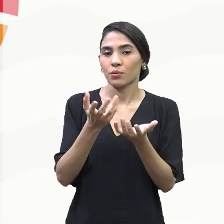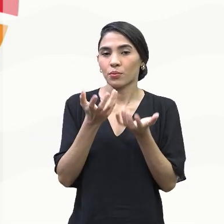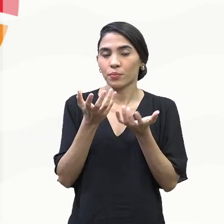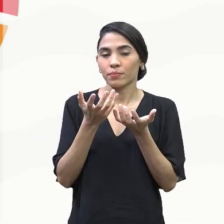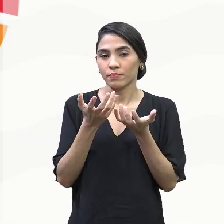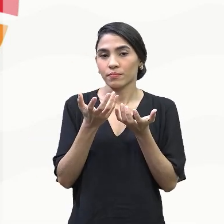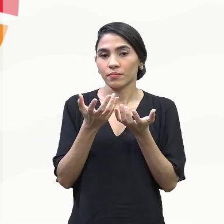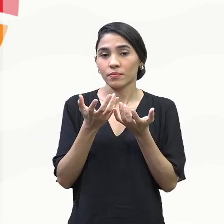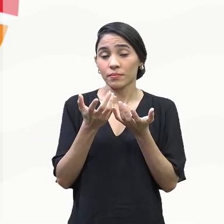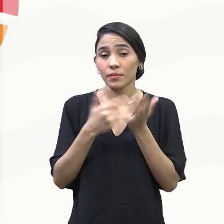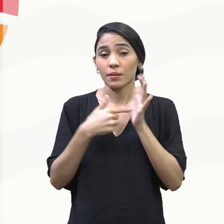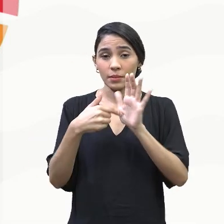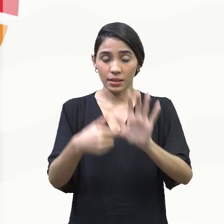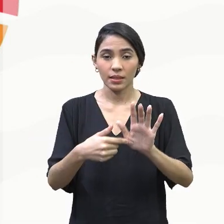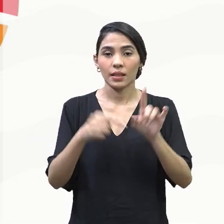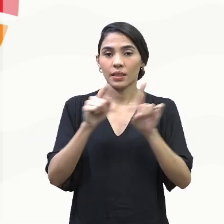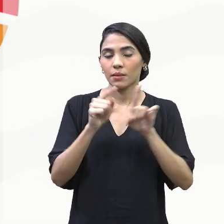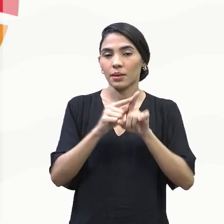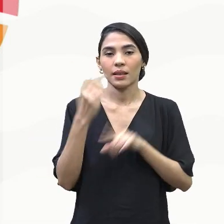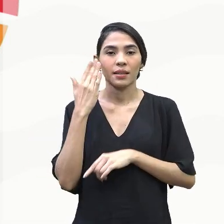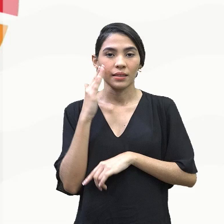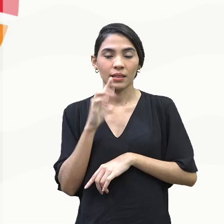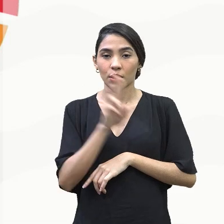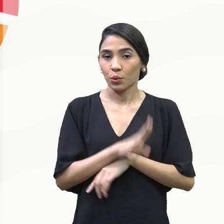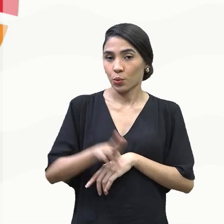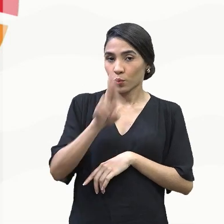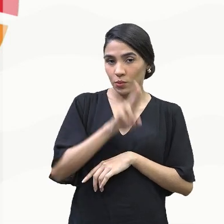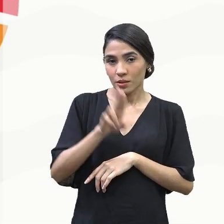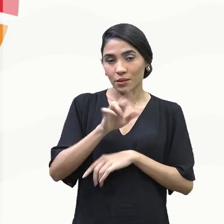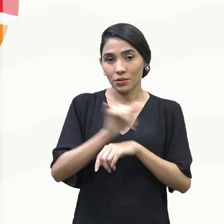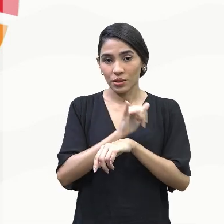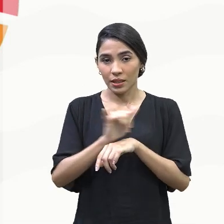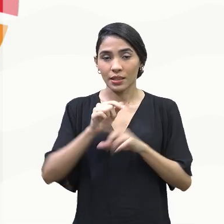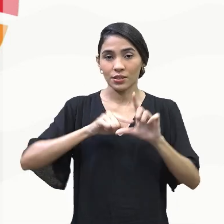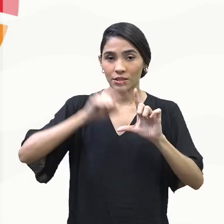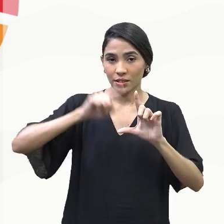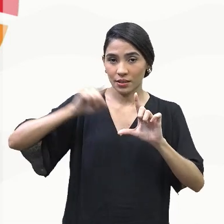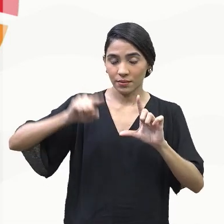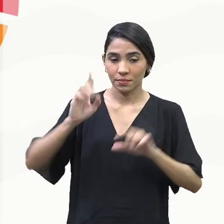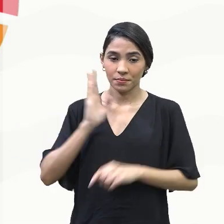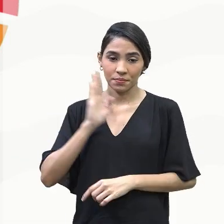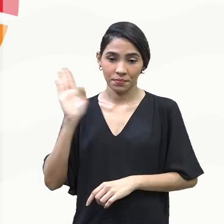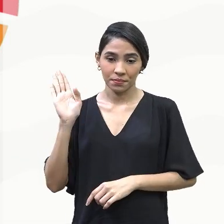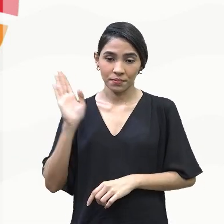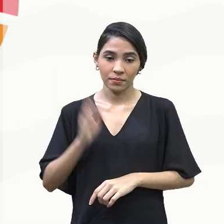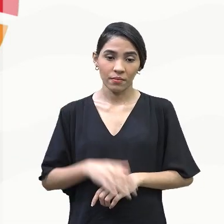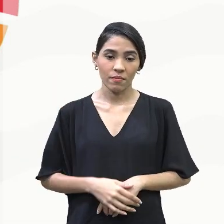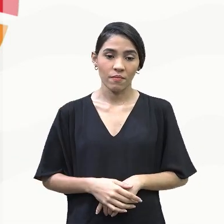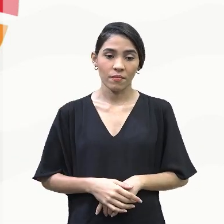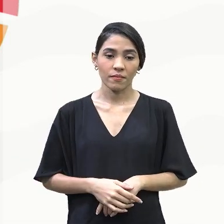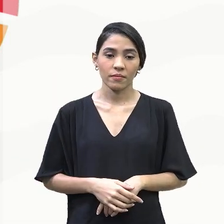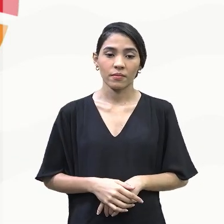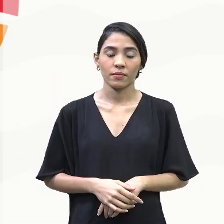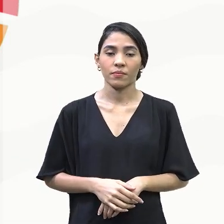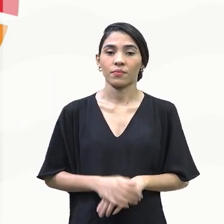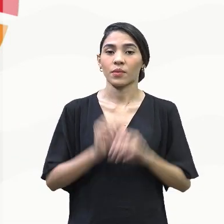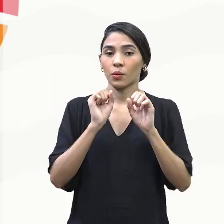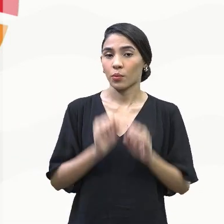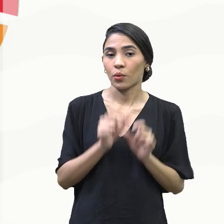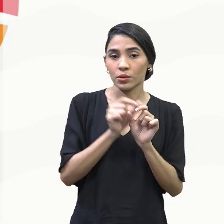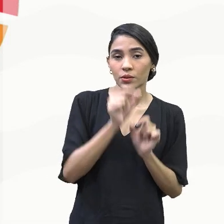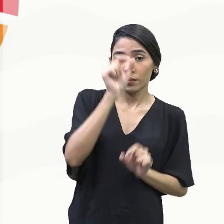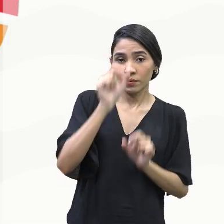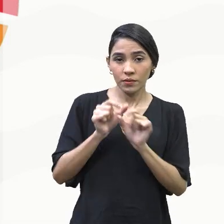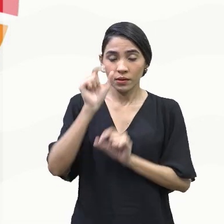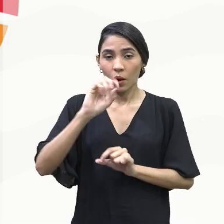queremos entender através do recurso visual, né? Pode aqui, tanto no eixo da vertical ou